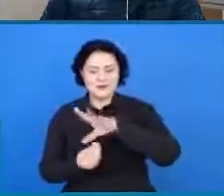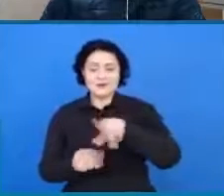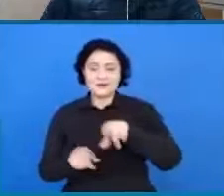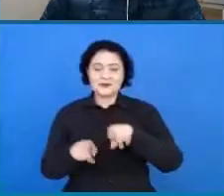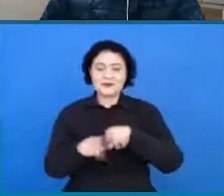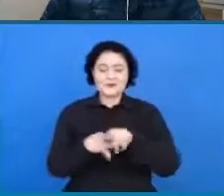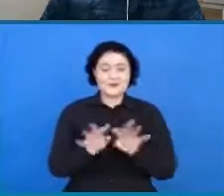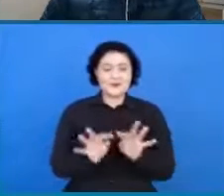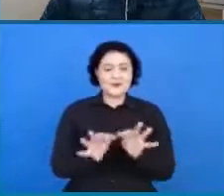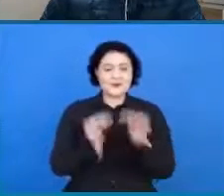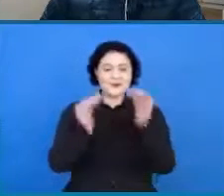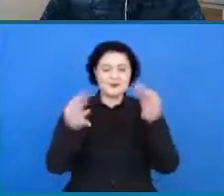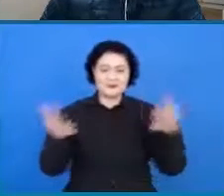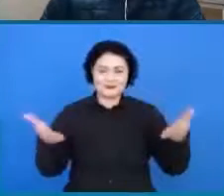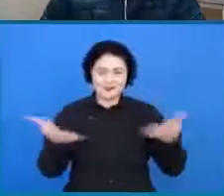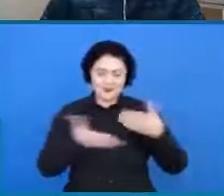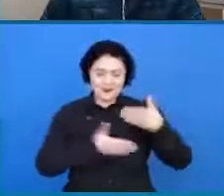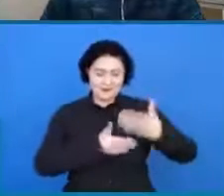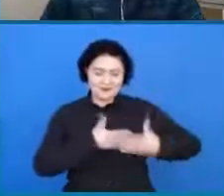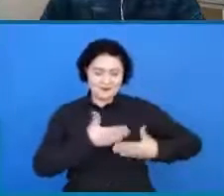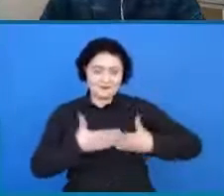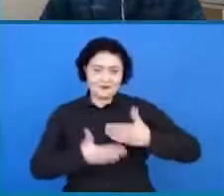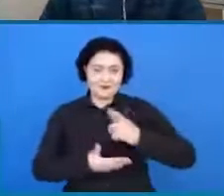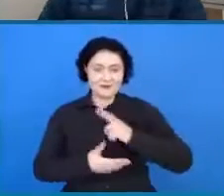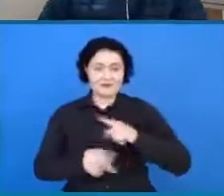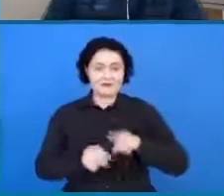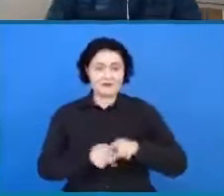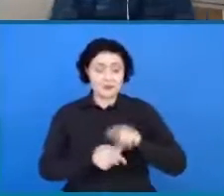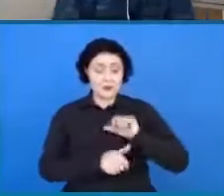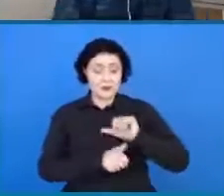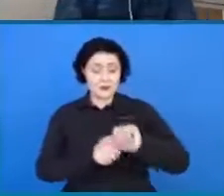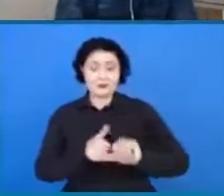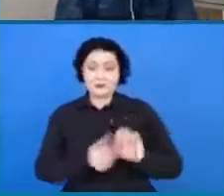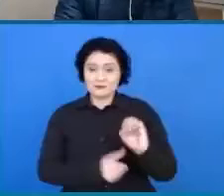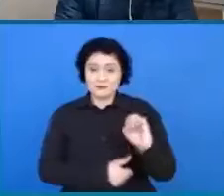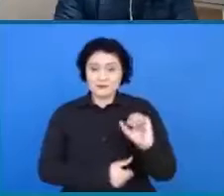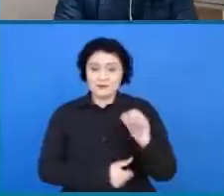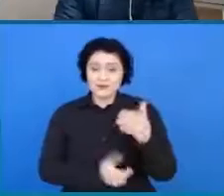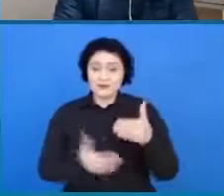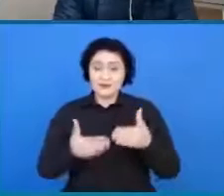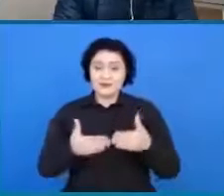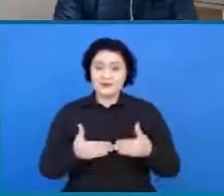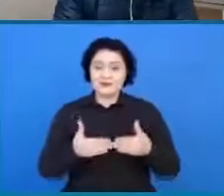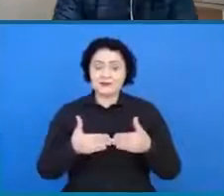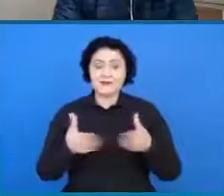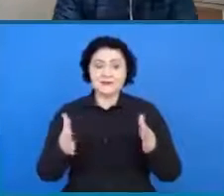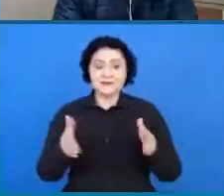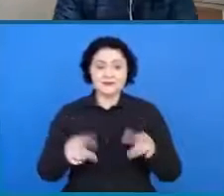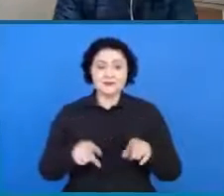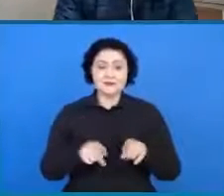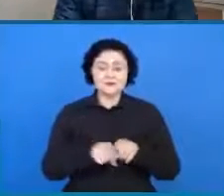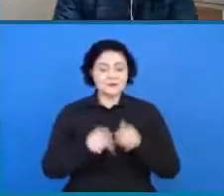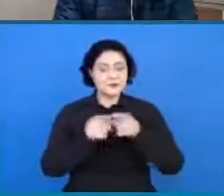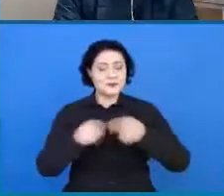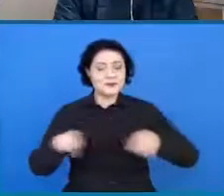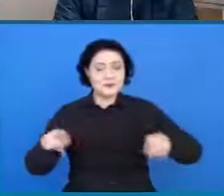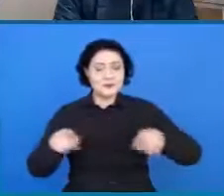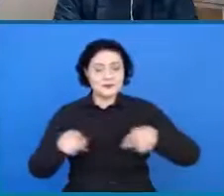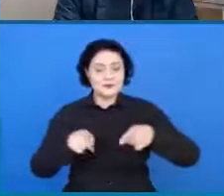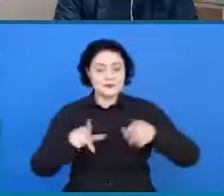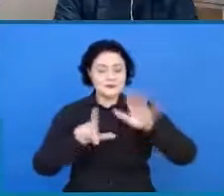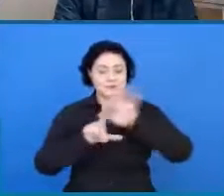neste nesse processo de transformação do lançamento de músicas e